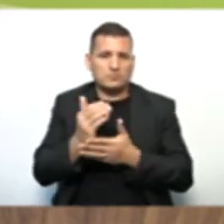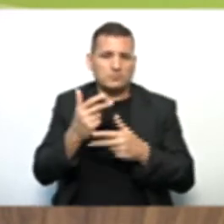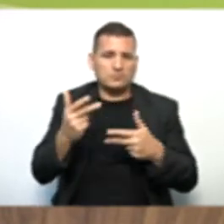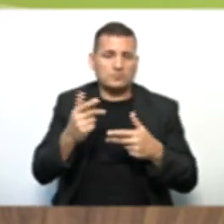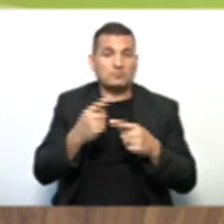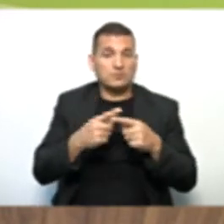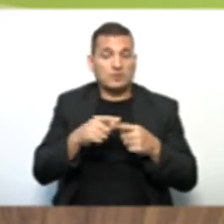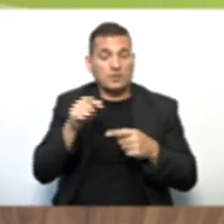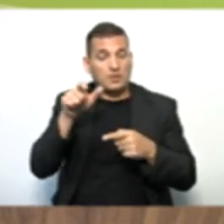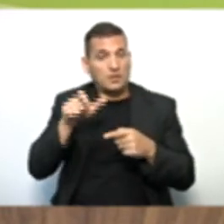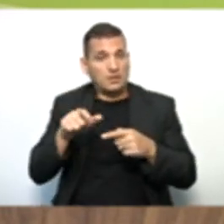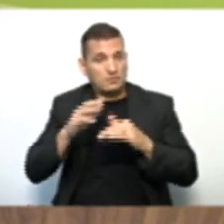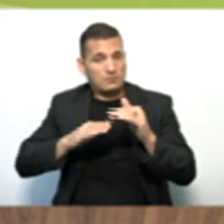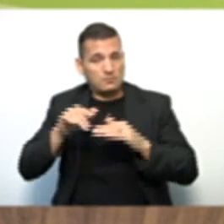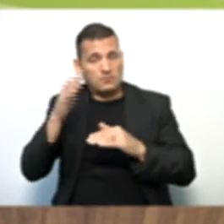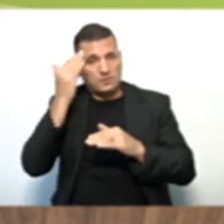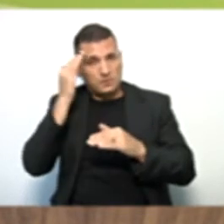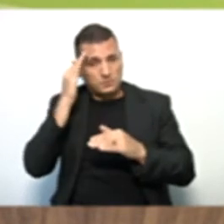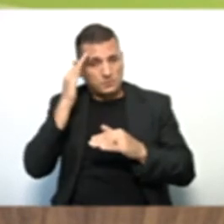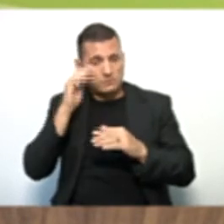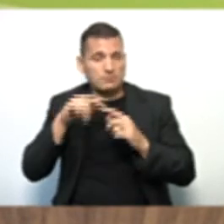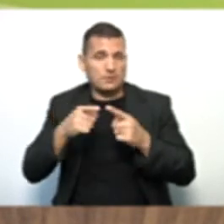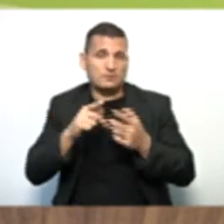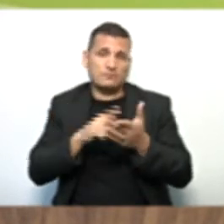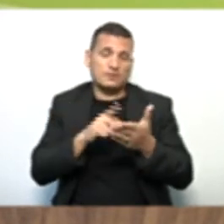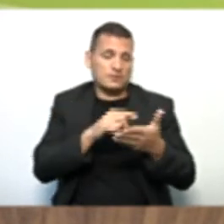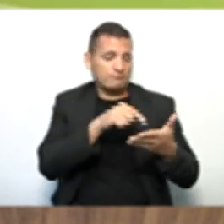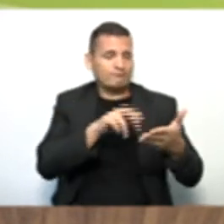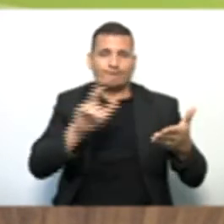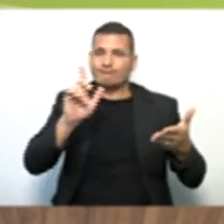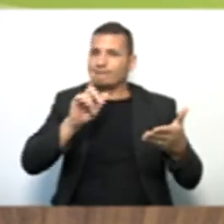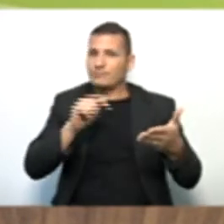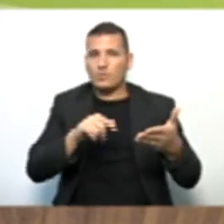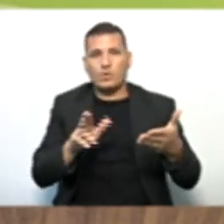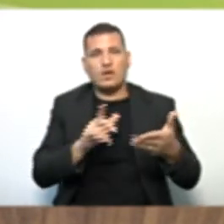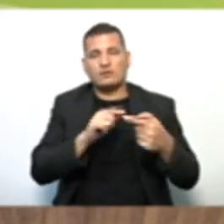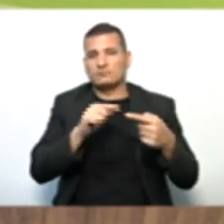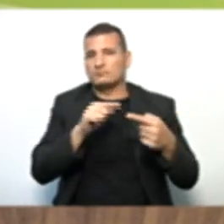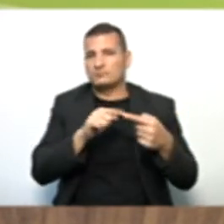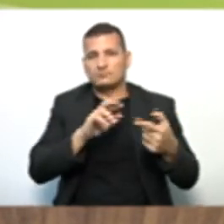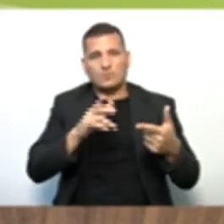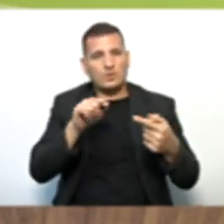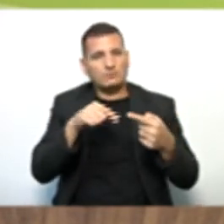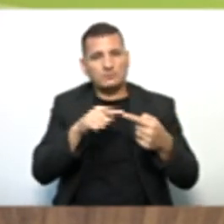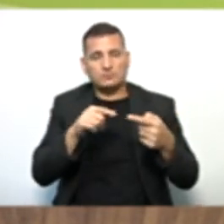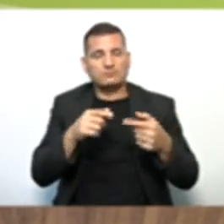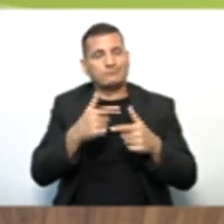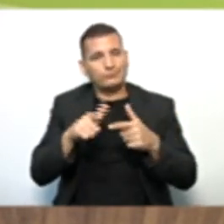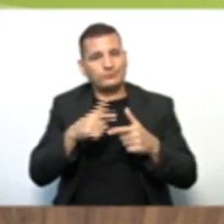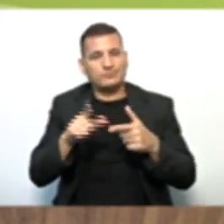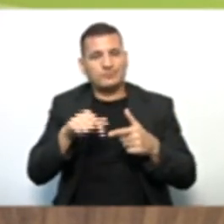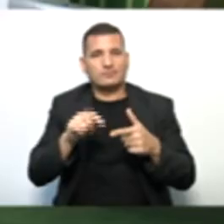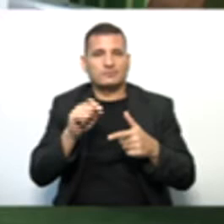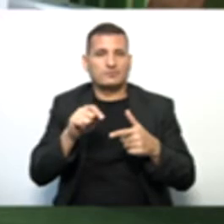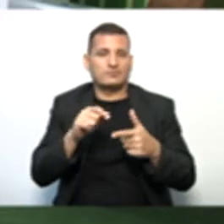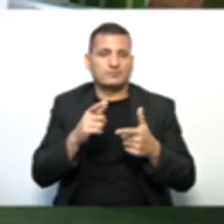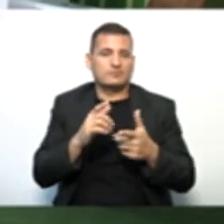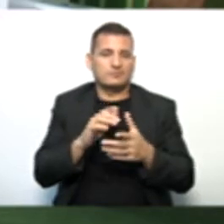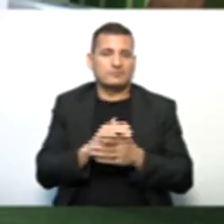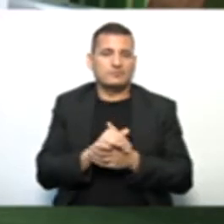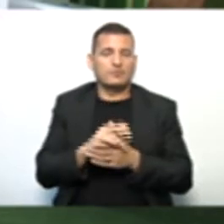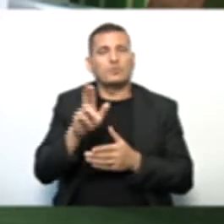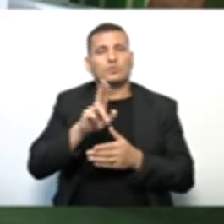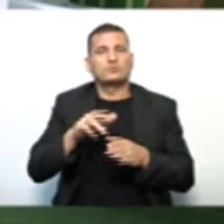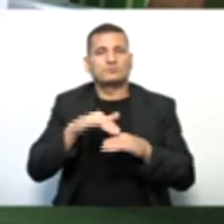para ser assim, só que na verdade não era, né? Por isso que foi o grande problema do... Muitos usam no banco de dados, né?